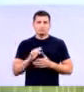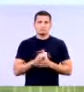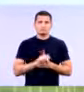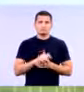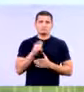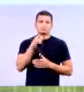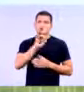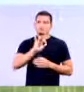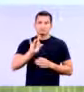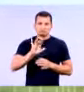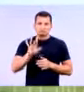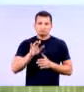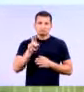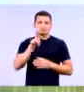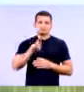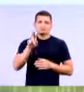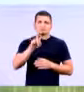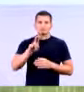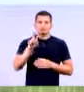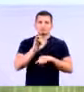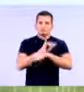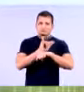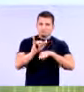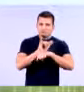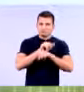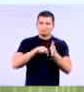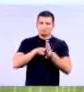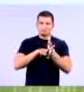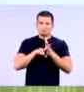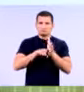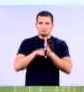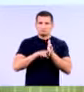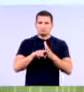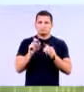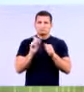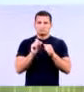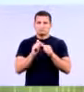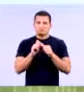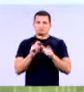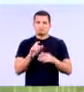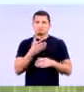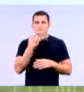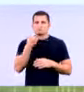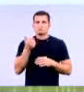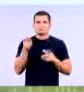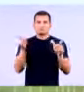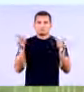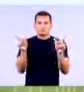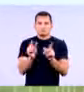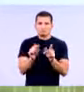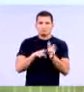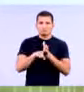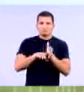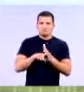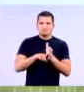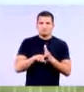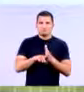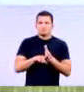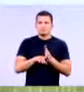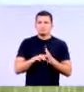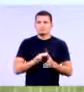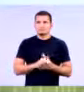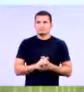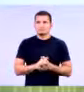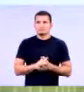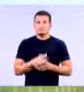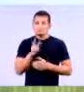você, os mecanismos de busca fazem essa varredura para você e vão retornar exatamente o que você busca. E com